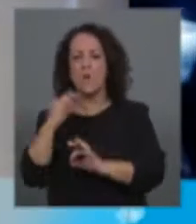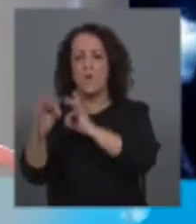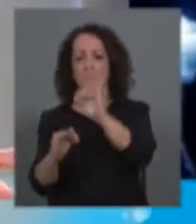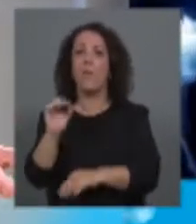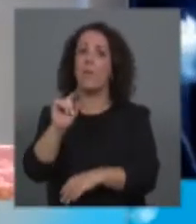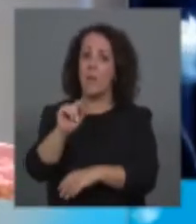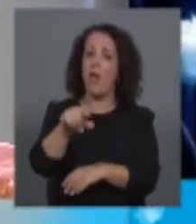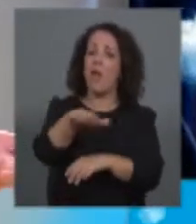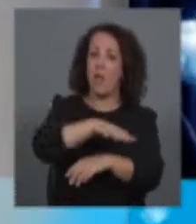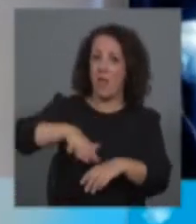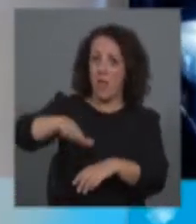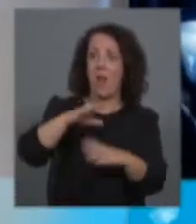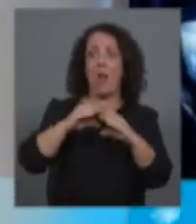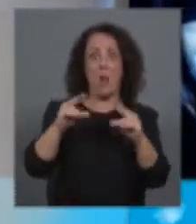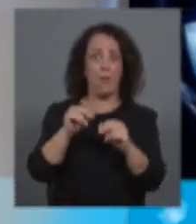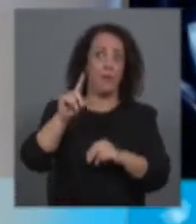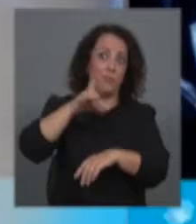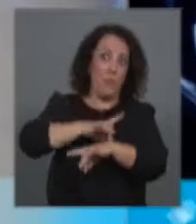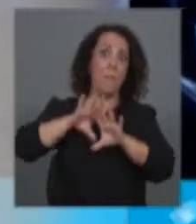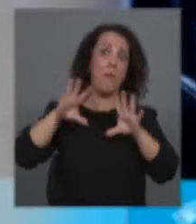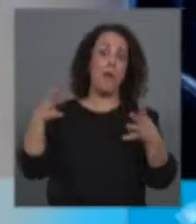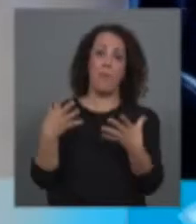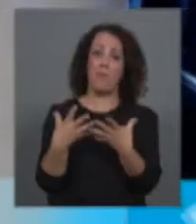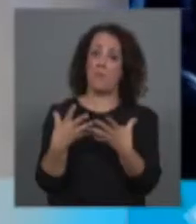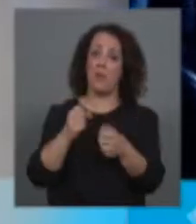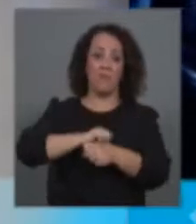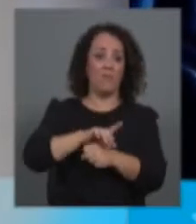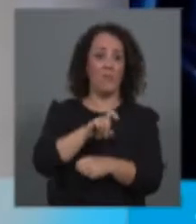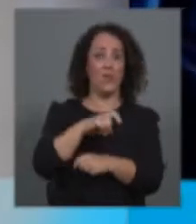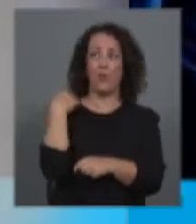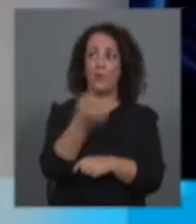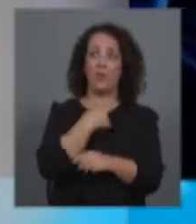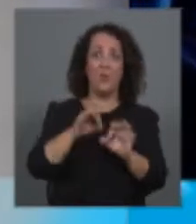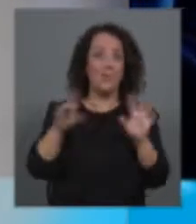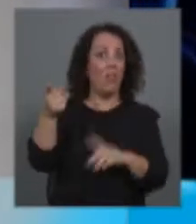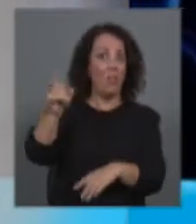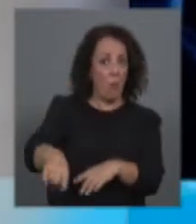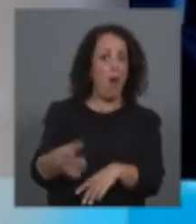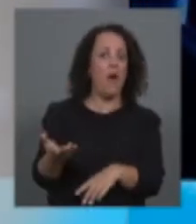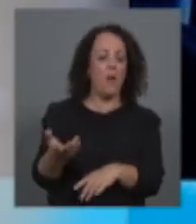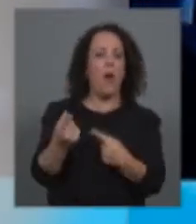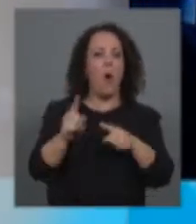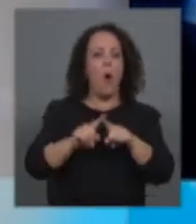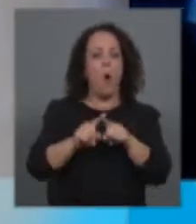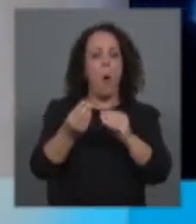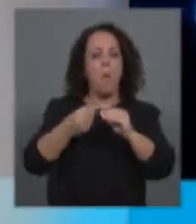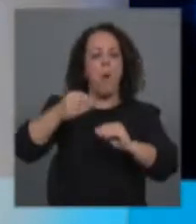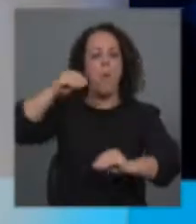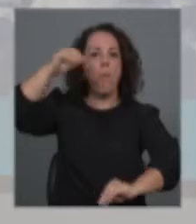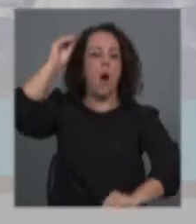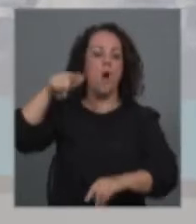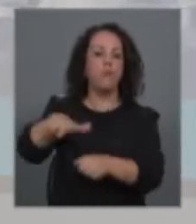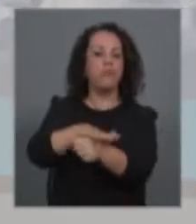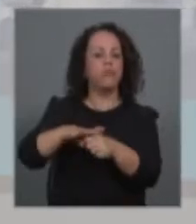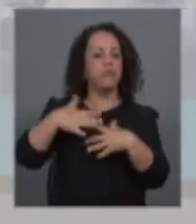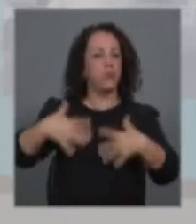também está a passar por esta pandemia como todos nós, portanto há todas estas situações que vêm agravar e aumentar e potenciar